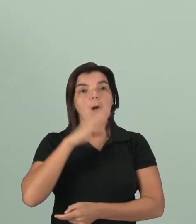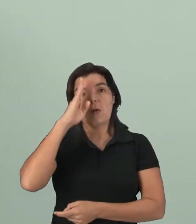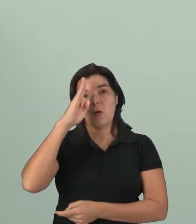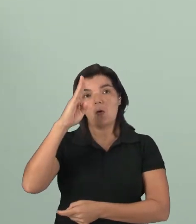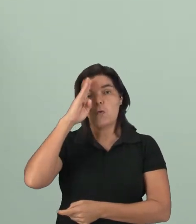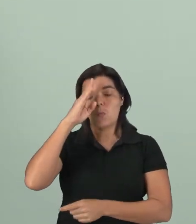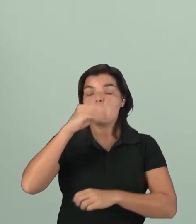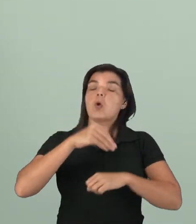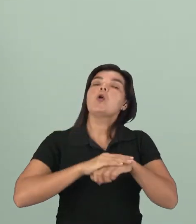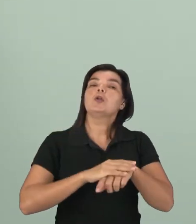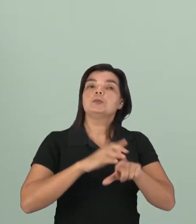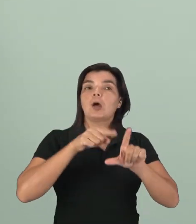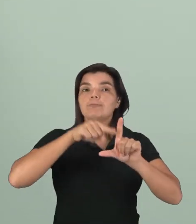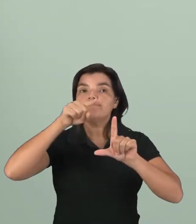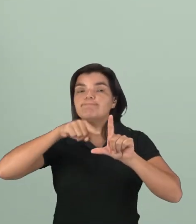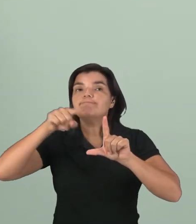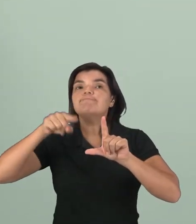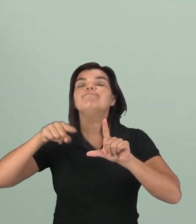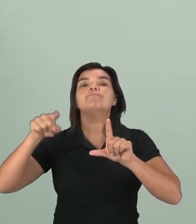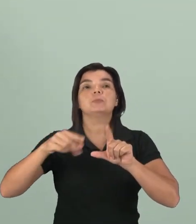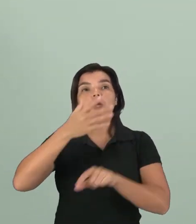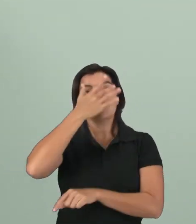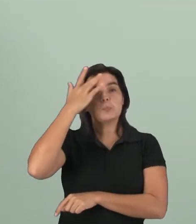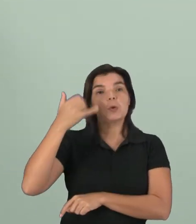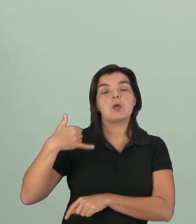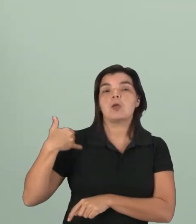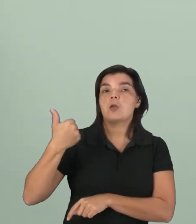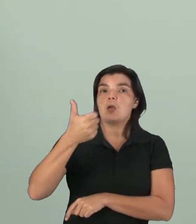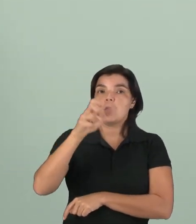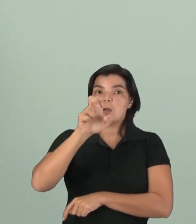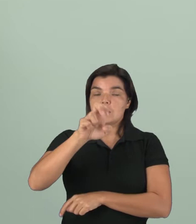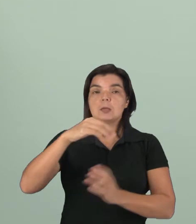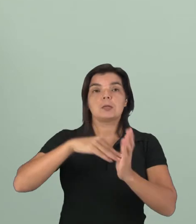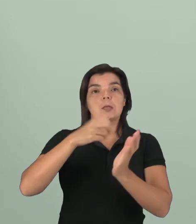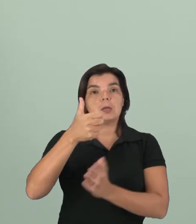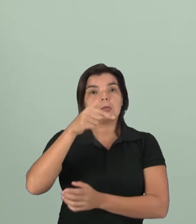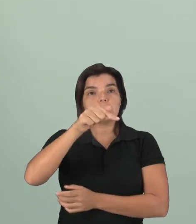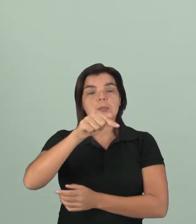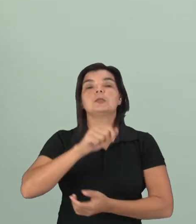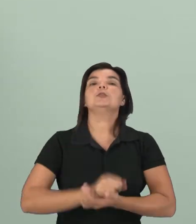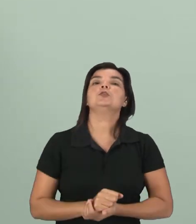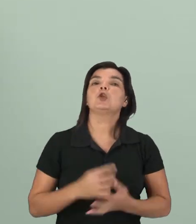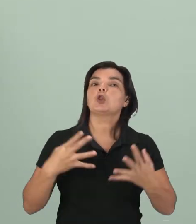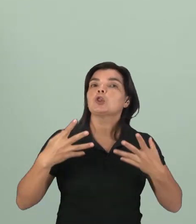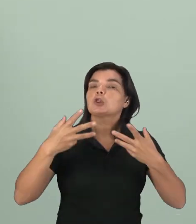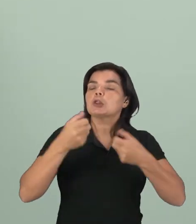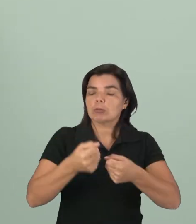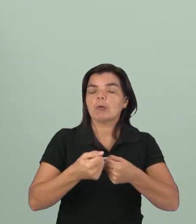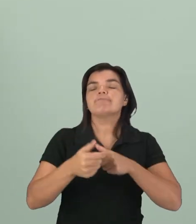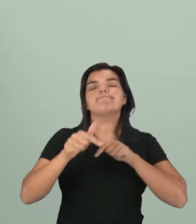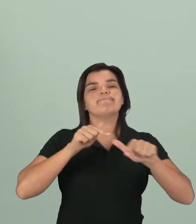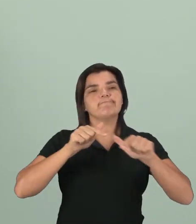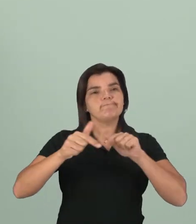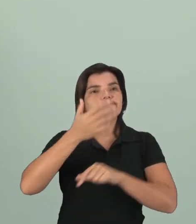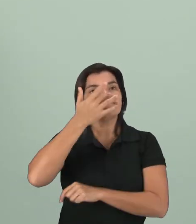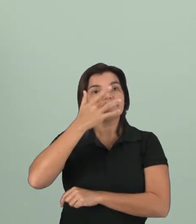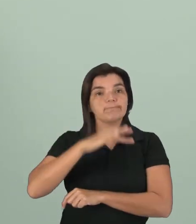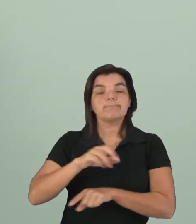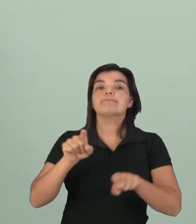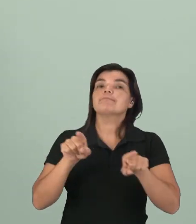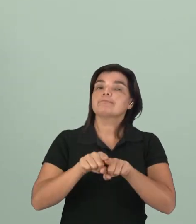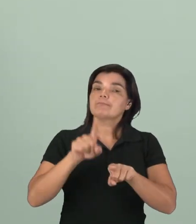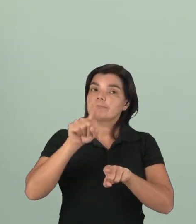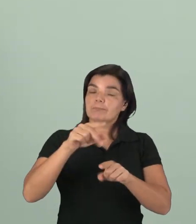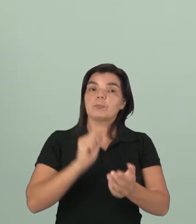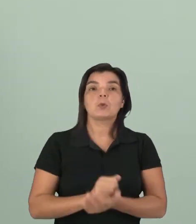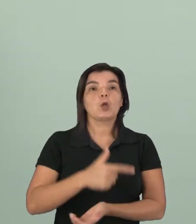principais distribuições percentuais das pessoas de 15 a 17 anos de idade, total em situação de trabalho infantil, e aí é um